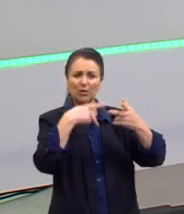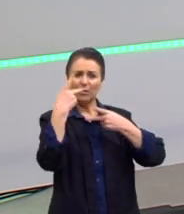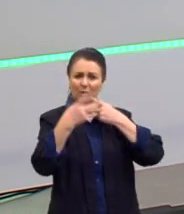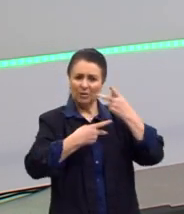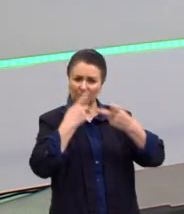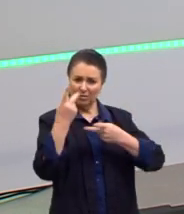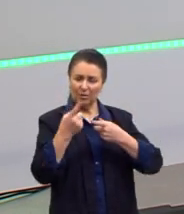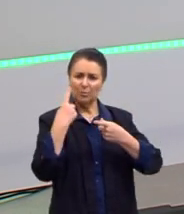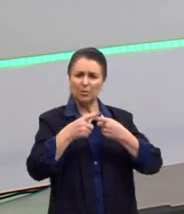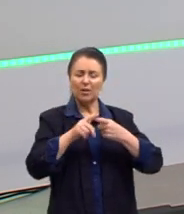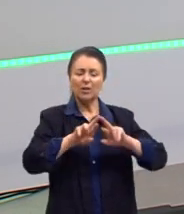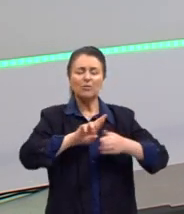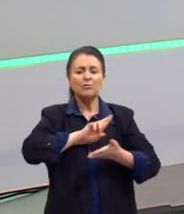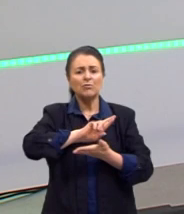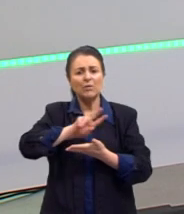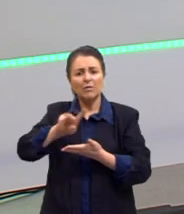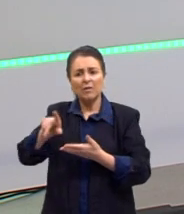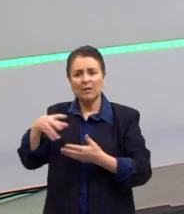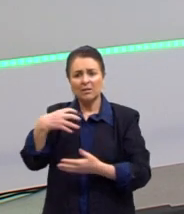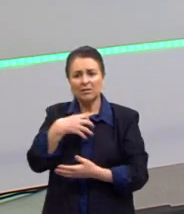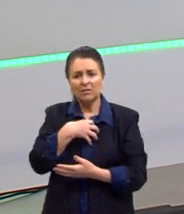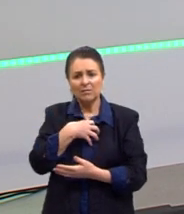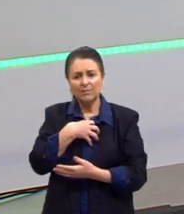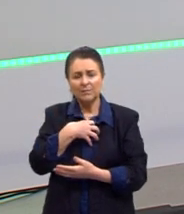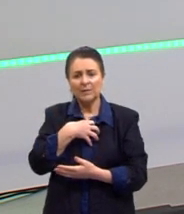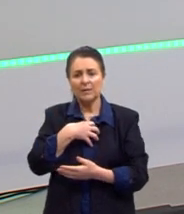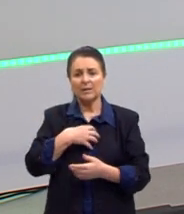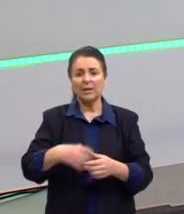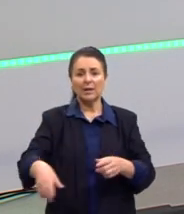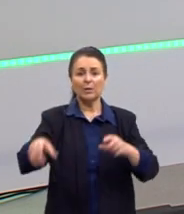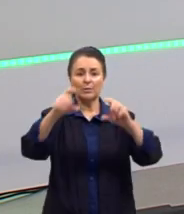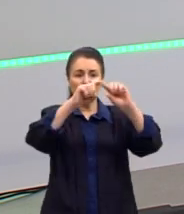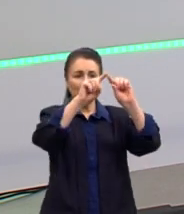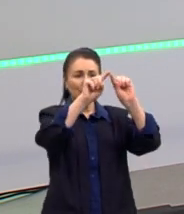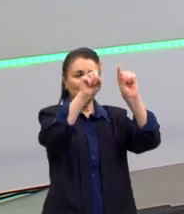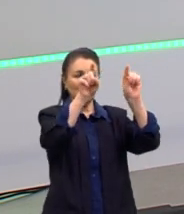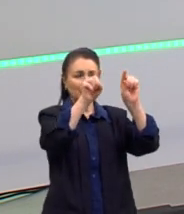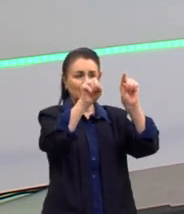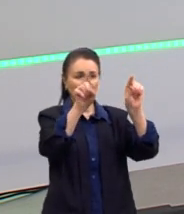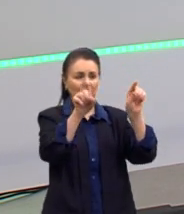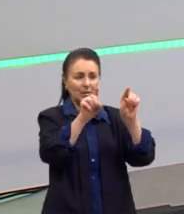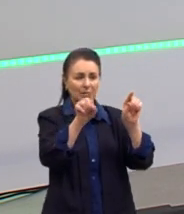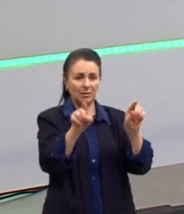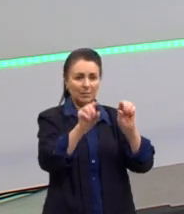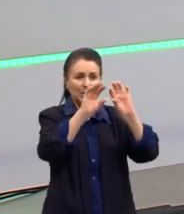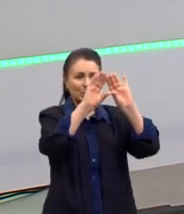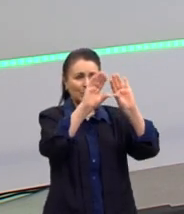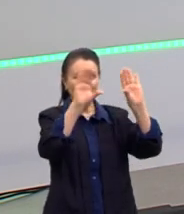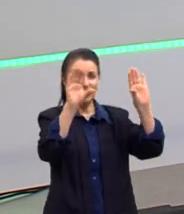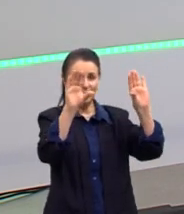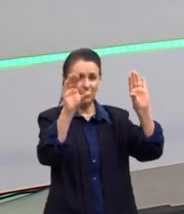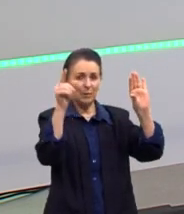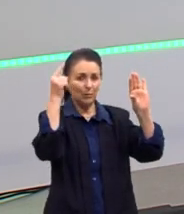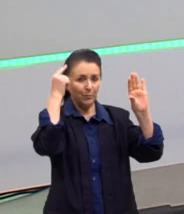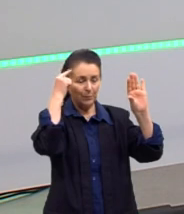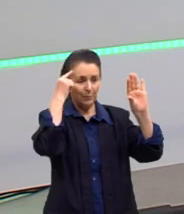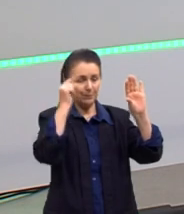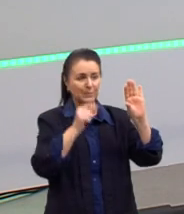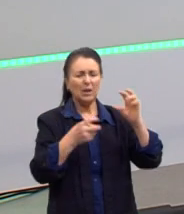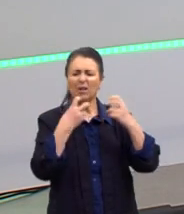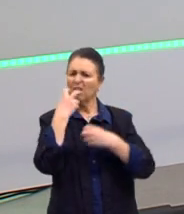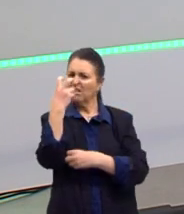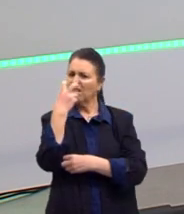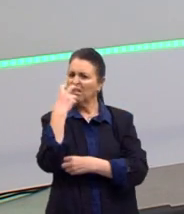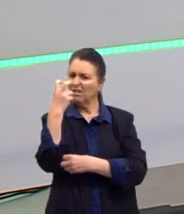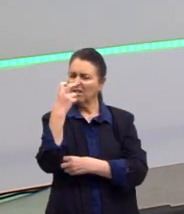eles falam diversas formas porque a gente tem um balão do pensamento que aquele que parece uma nuvenzinha um balão gritando